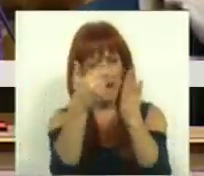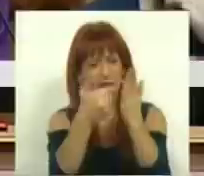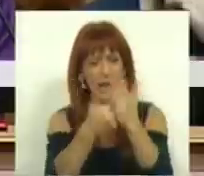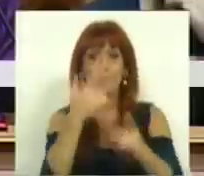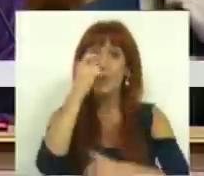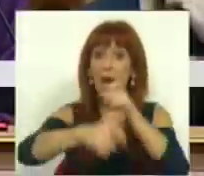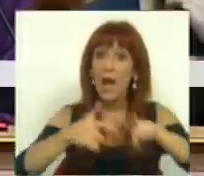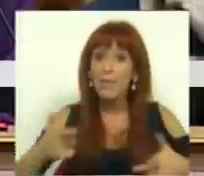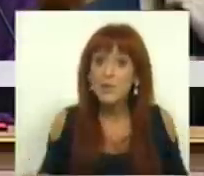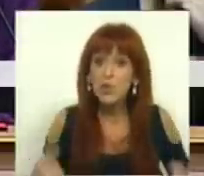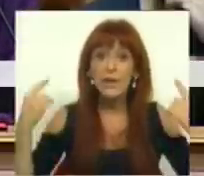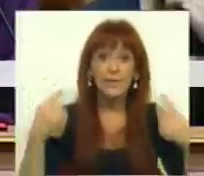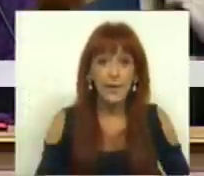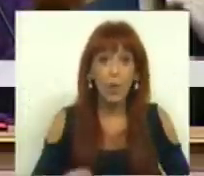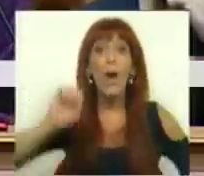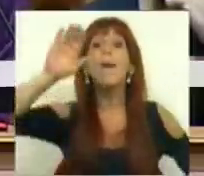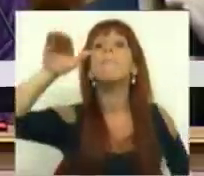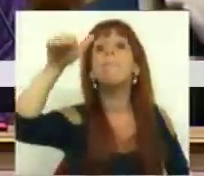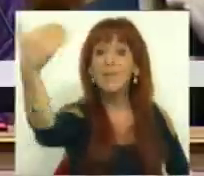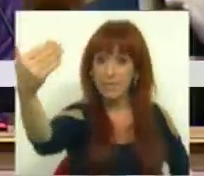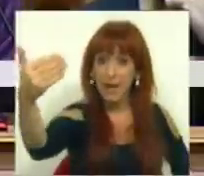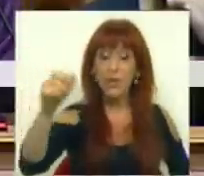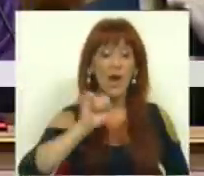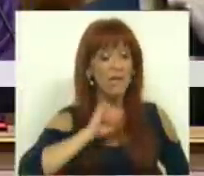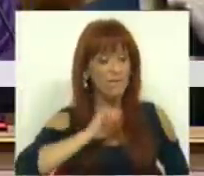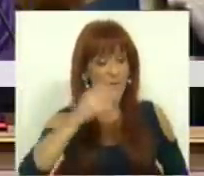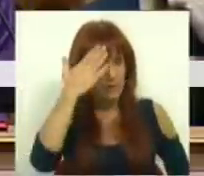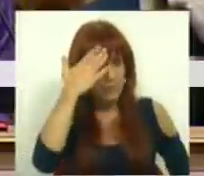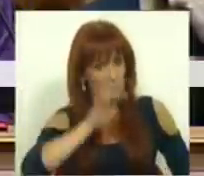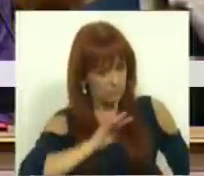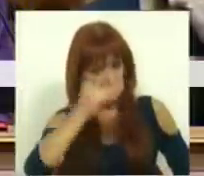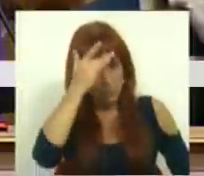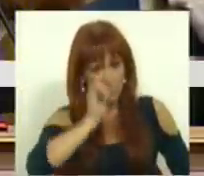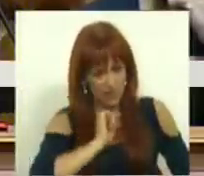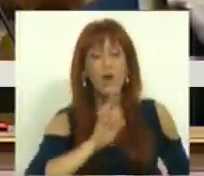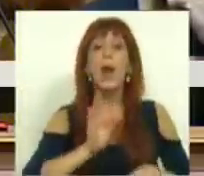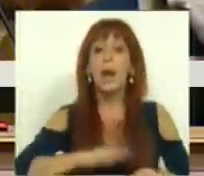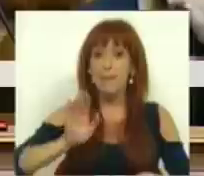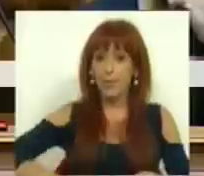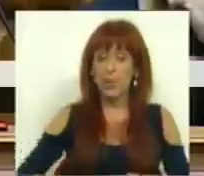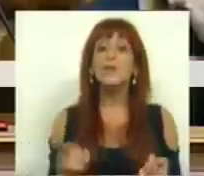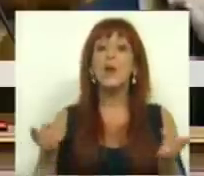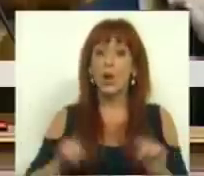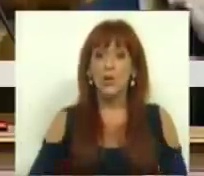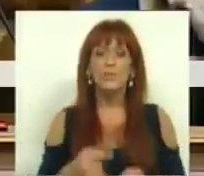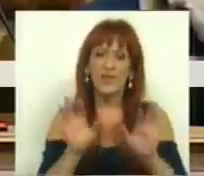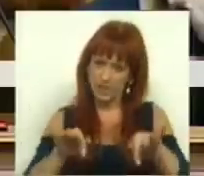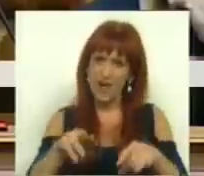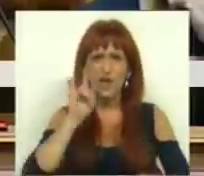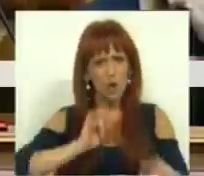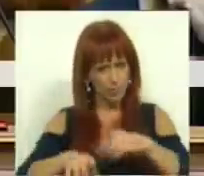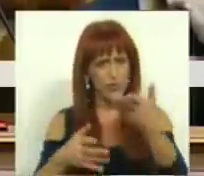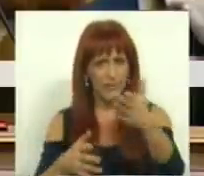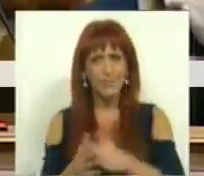As pessoas estão primeiro na nossa perspectiva. E por isso mesmo também quero terminar,